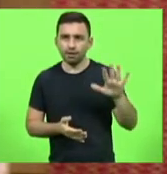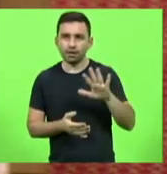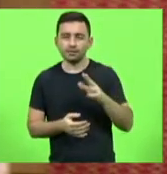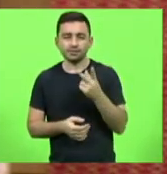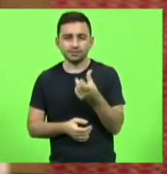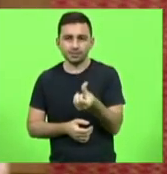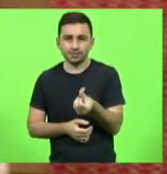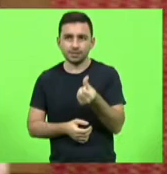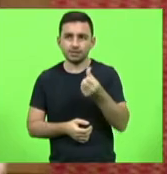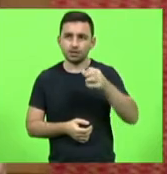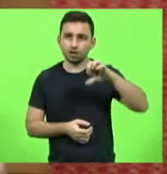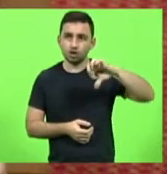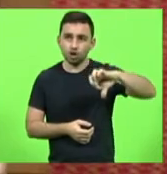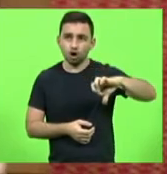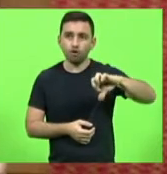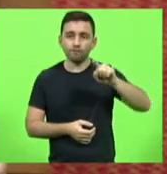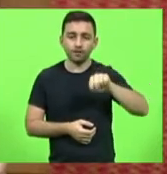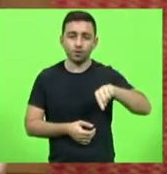69,8 bilhões.